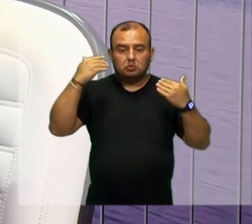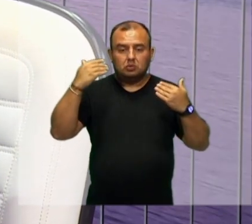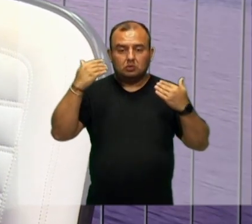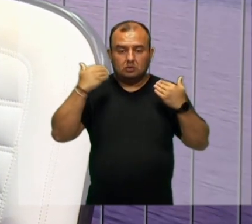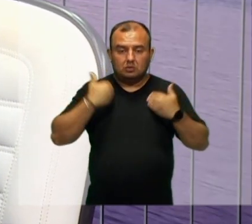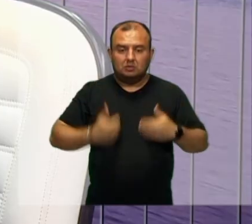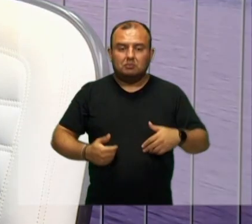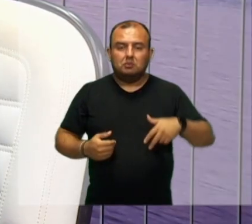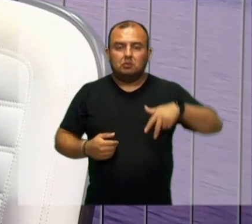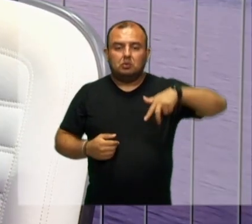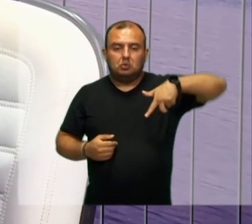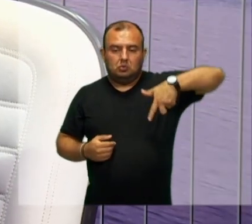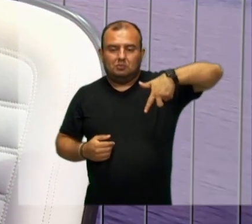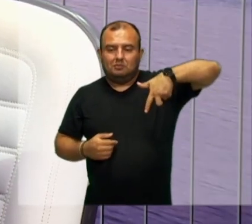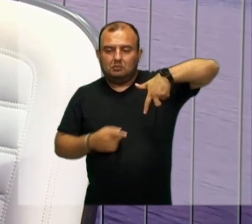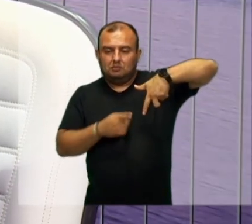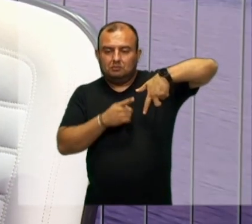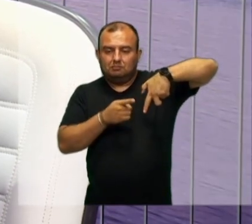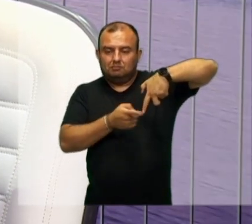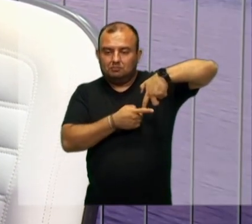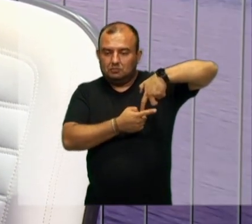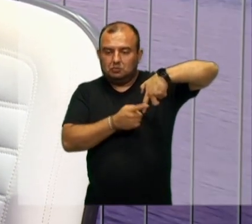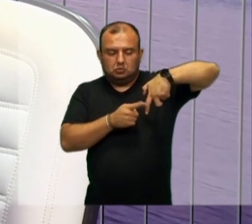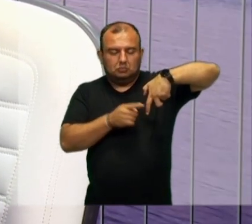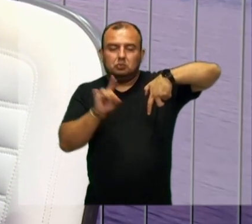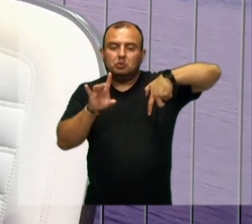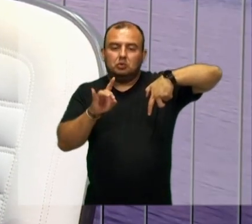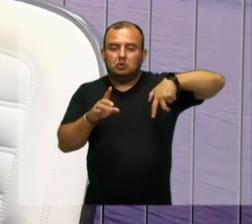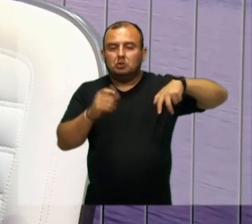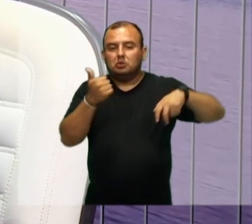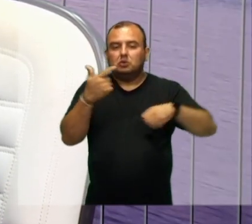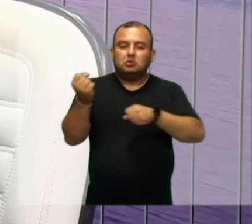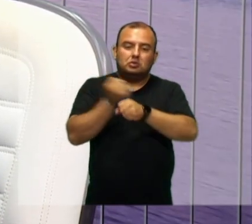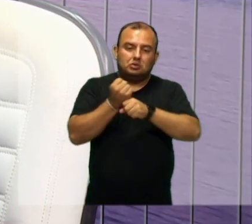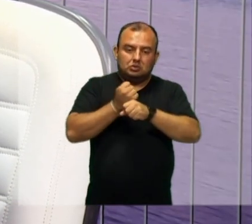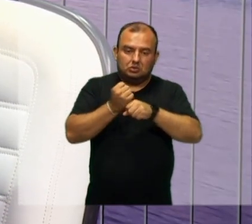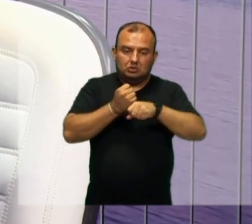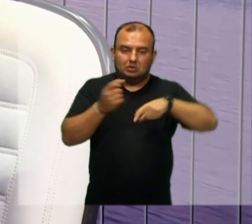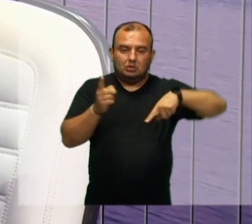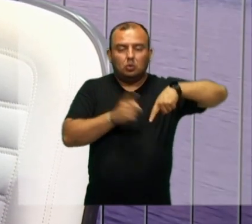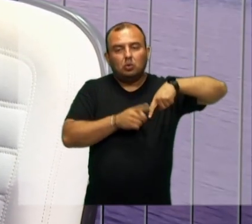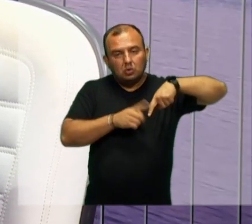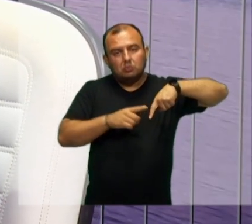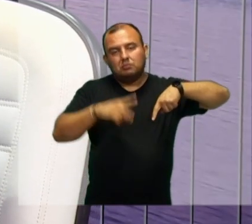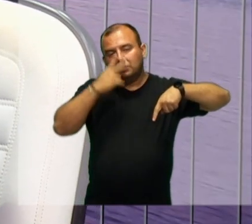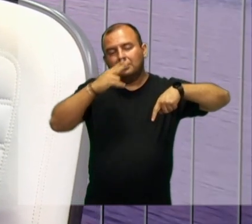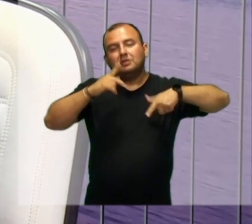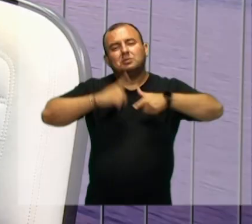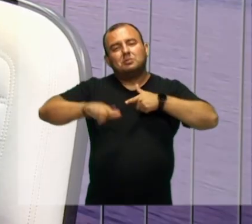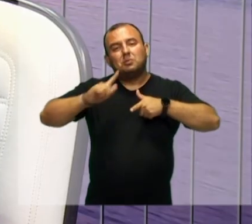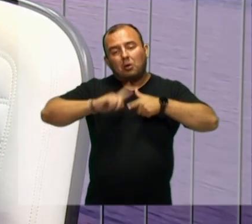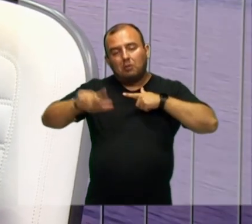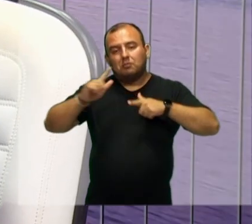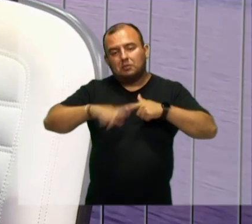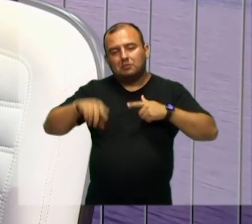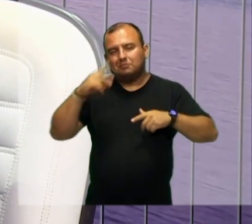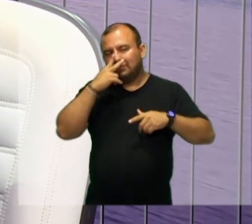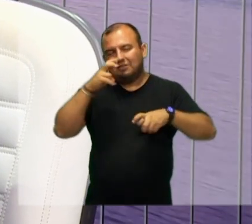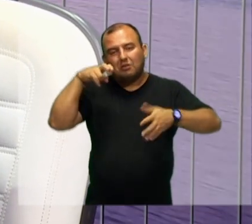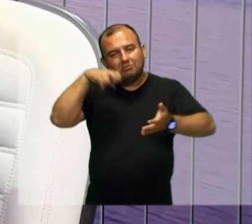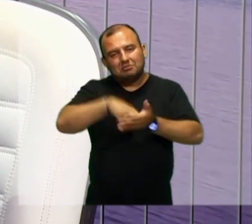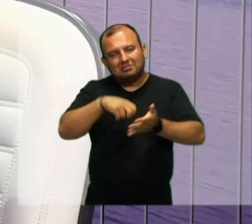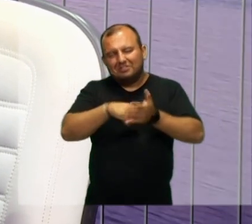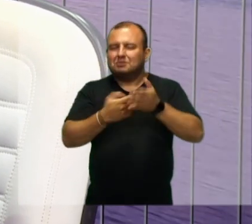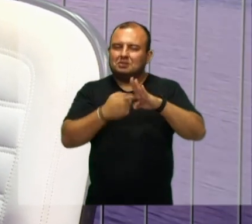tenho uma perna só. E passei 12 anos castigando esta perna. Então eu tive alguns problemas de lesão no meu